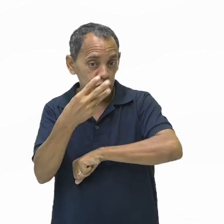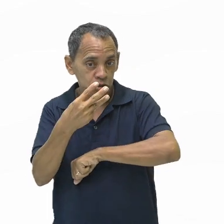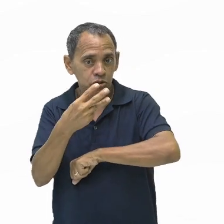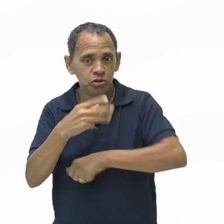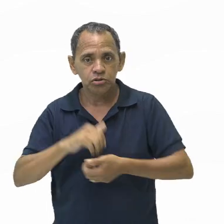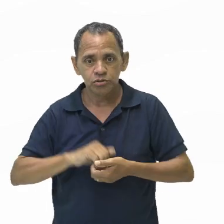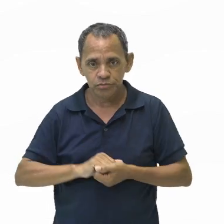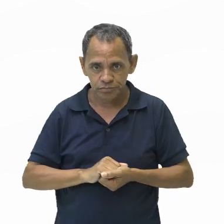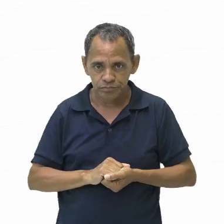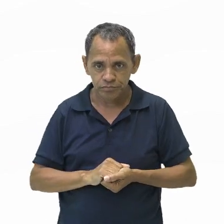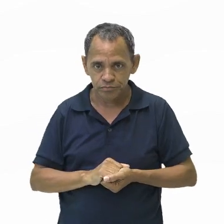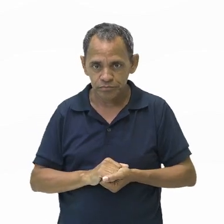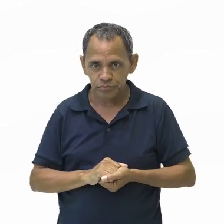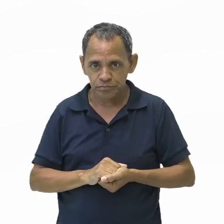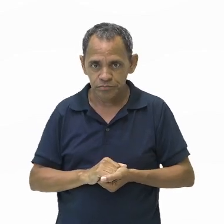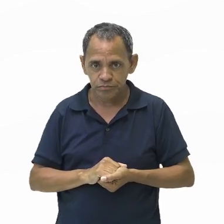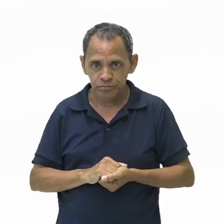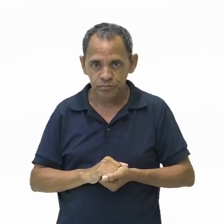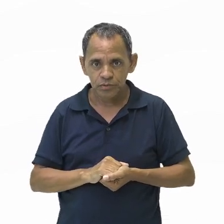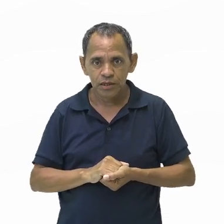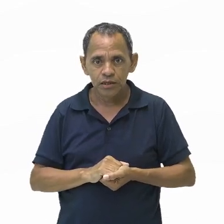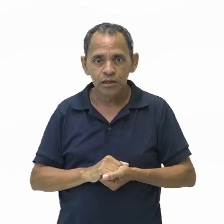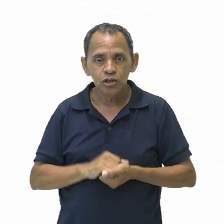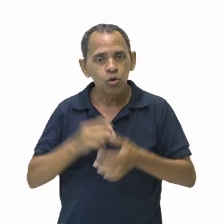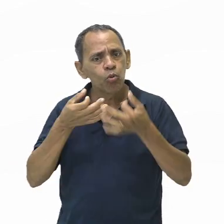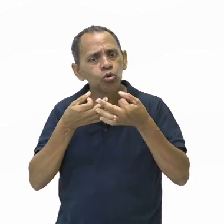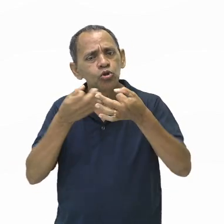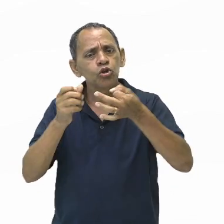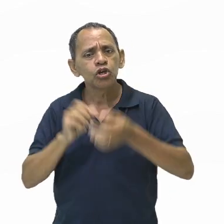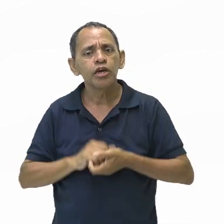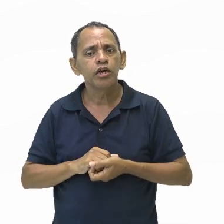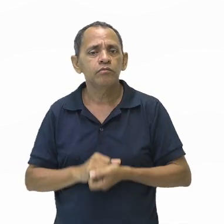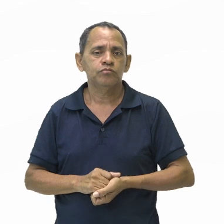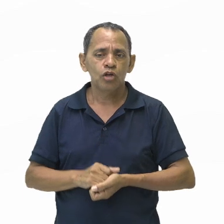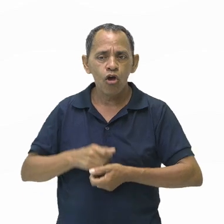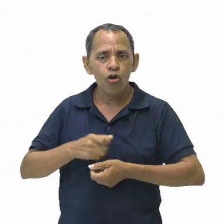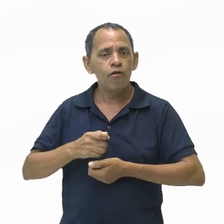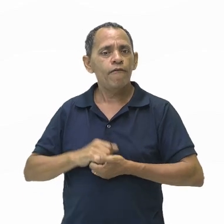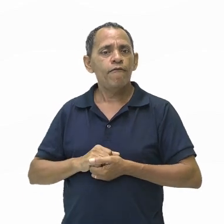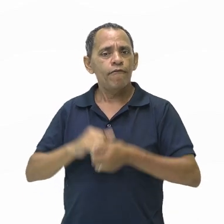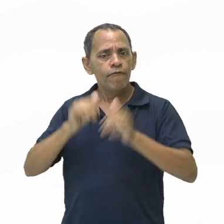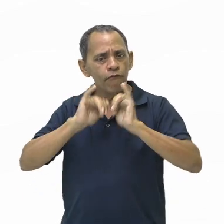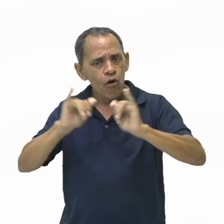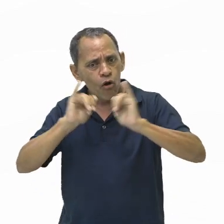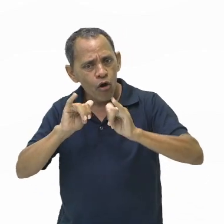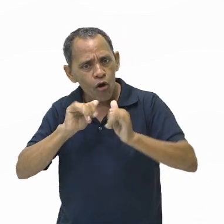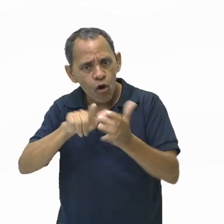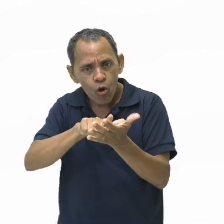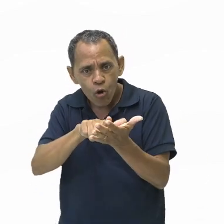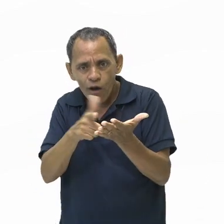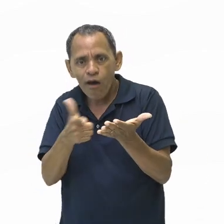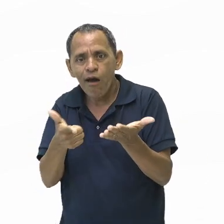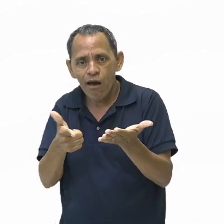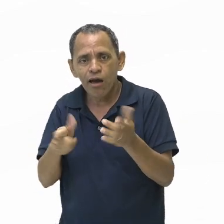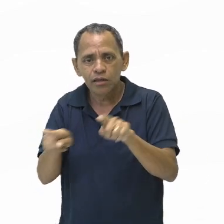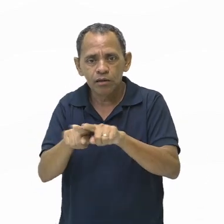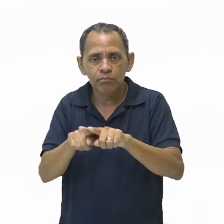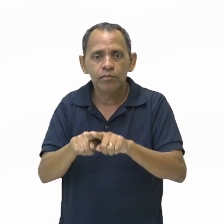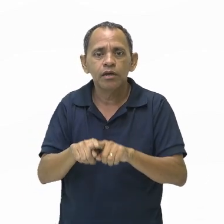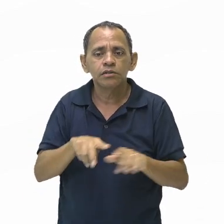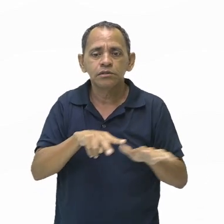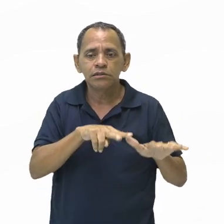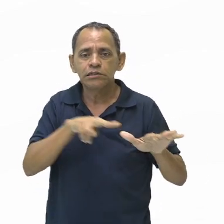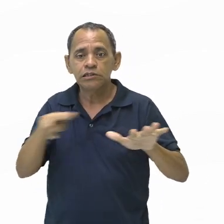E o que mais chamou a atenção e que saiu em vários jornais foi exatamente a segunda semana de